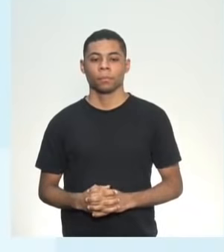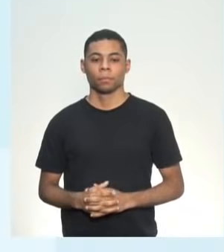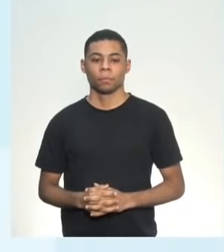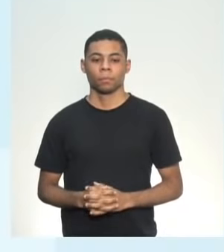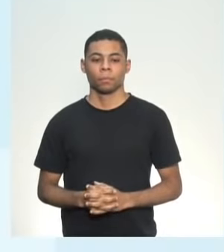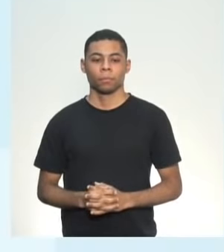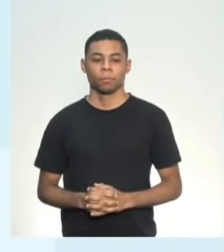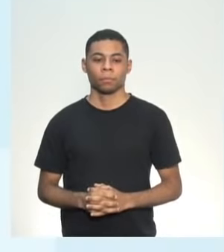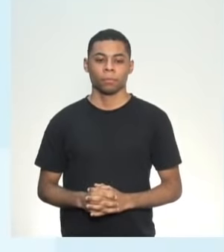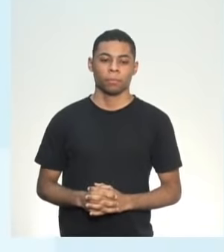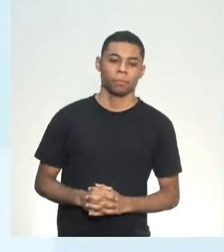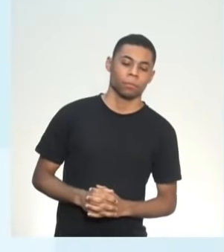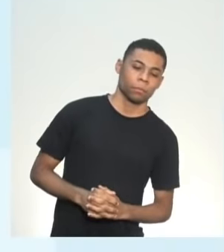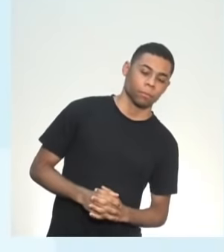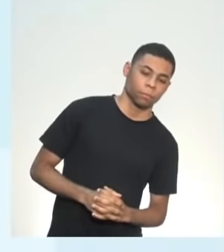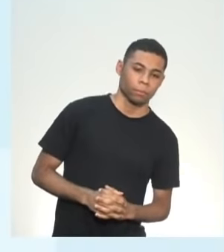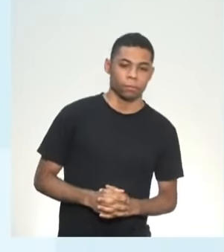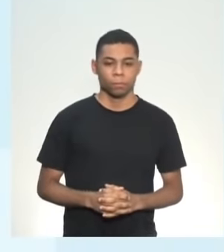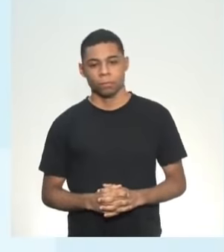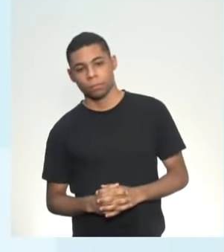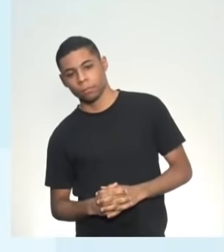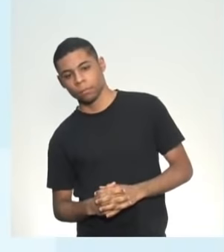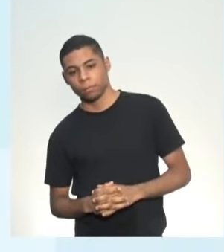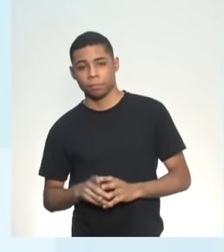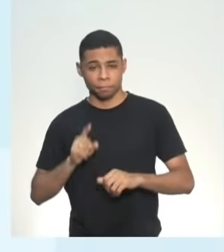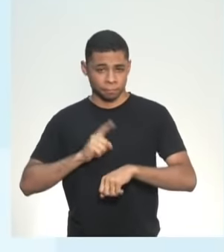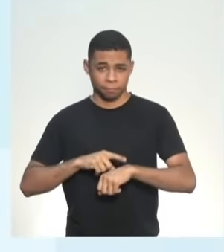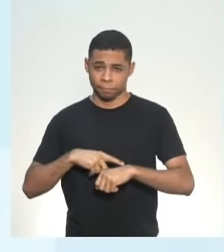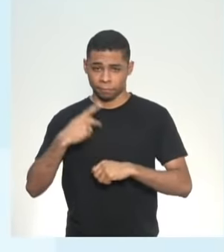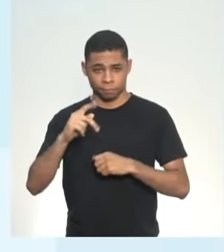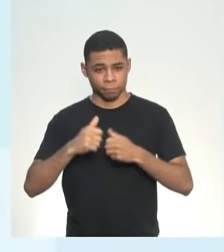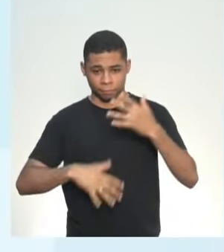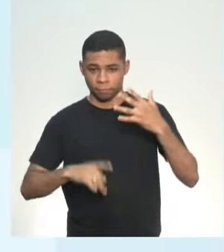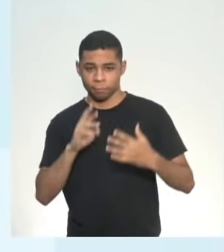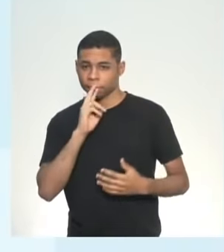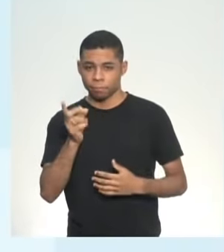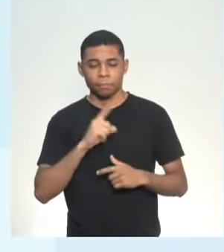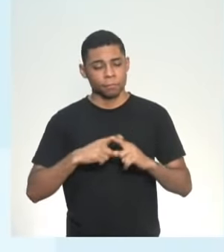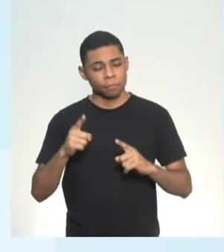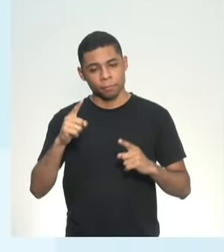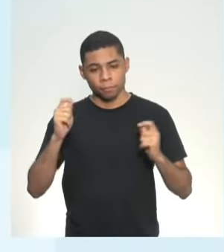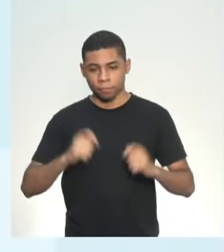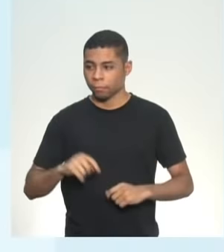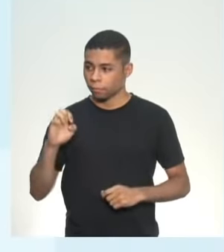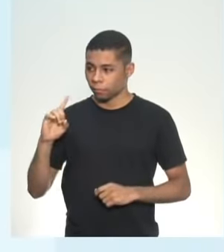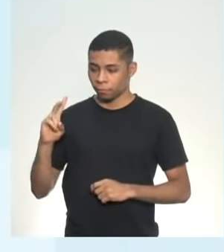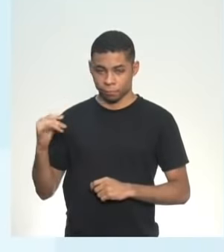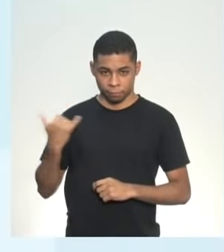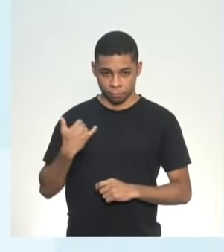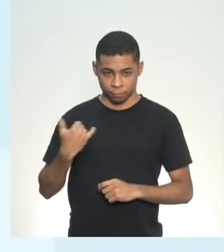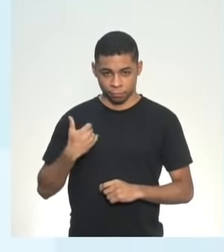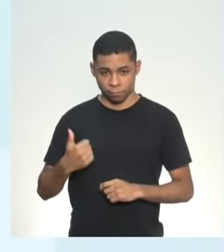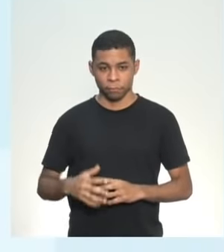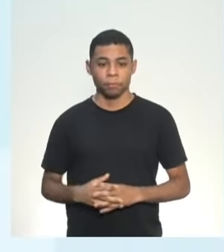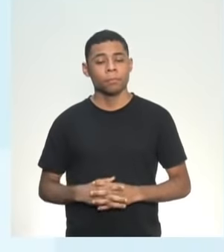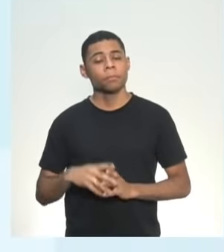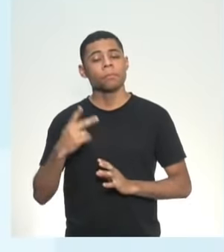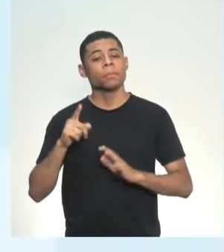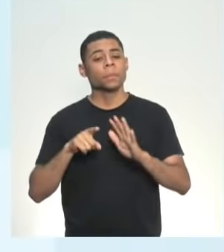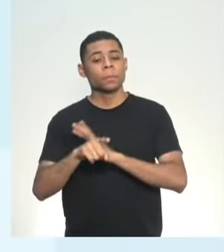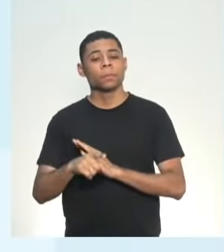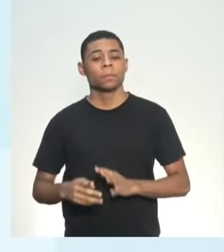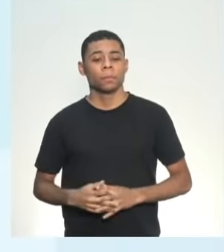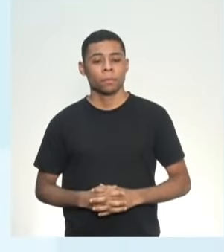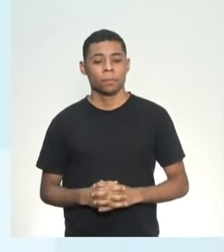out on the weekend não vou dá tempo no cheque para vocês responderem Mas vocês vão respondendo aí que o Edi Vai me falando então essa